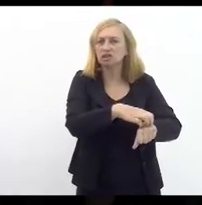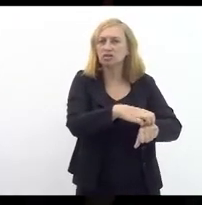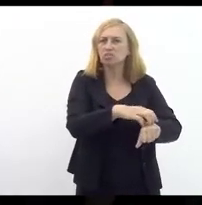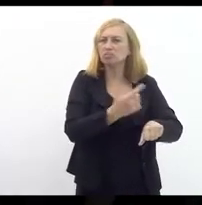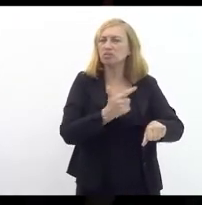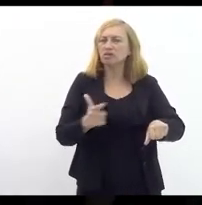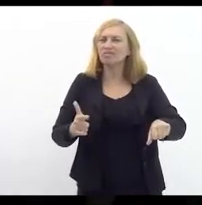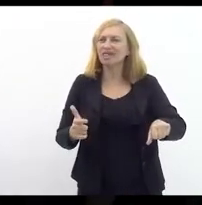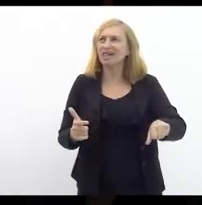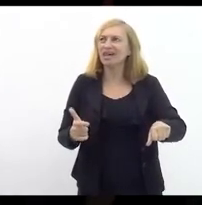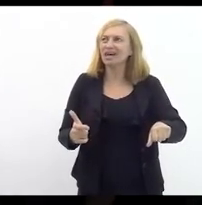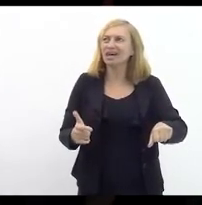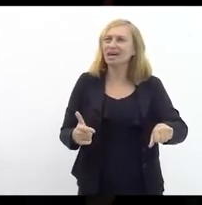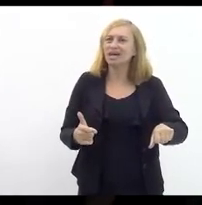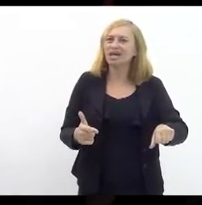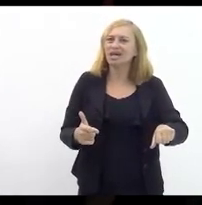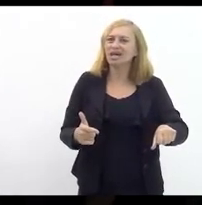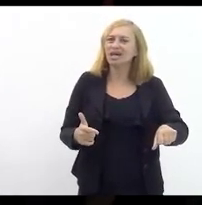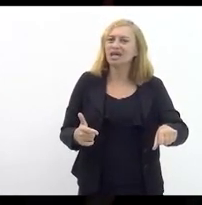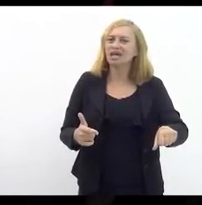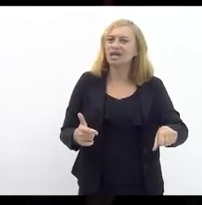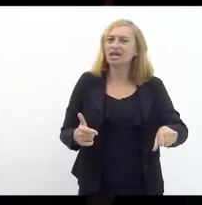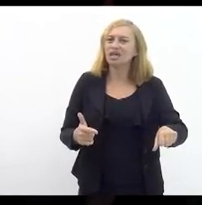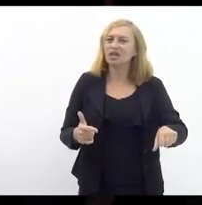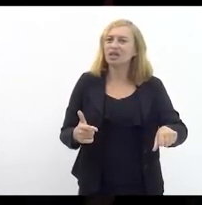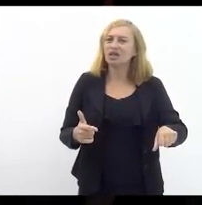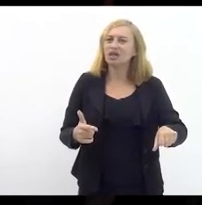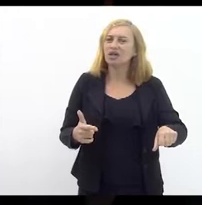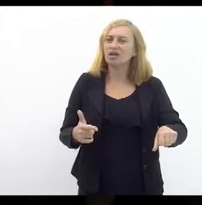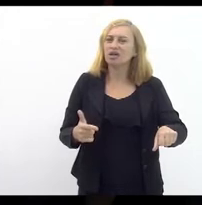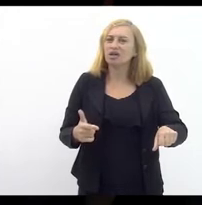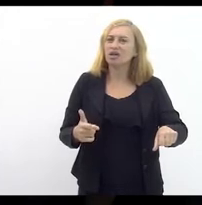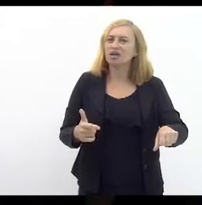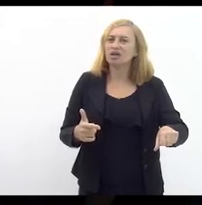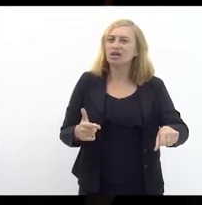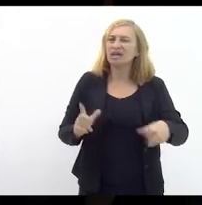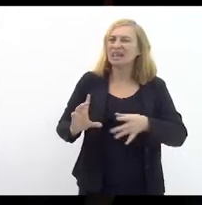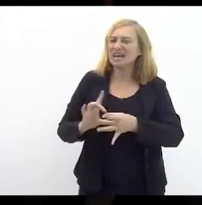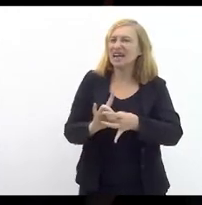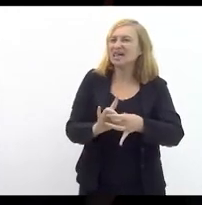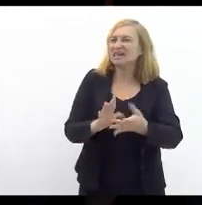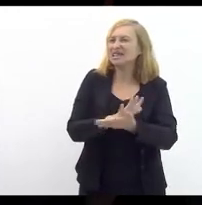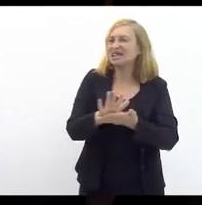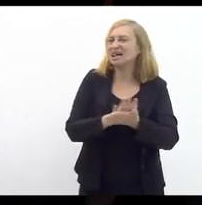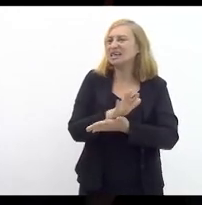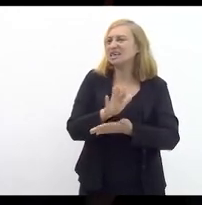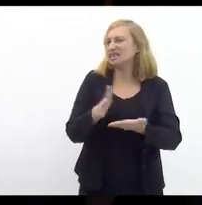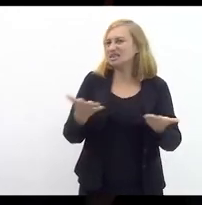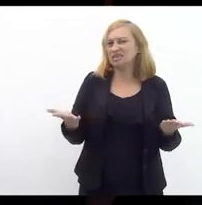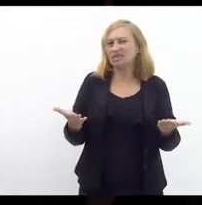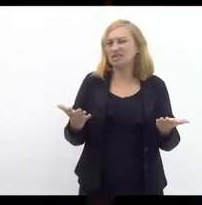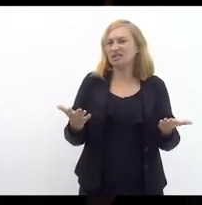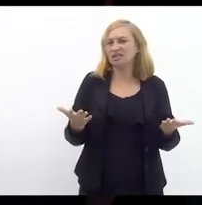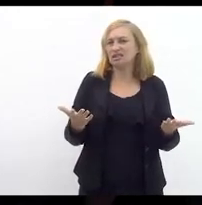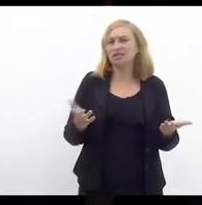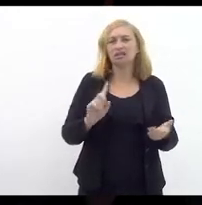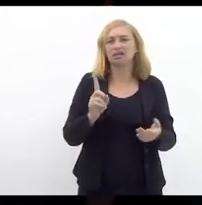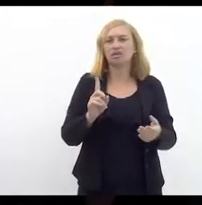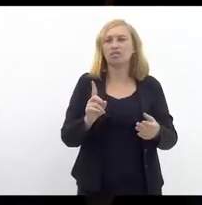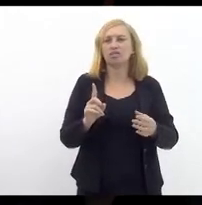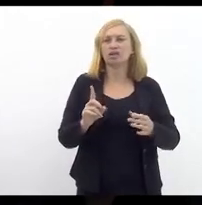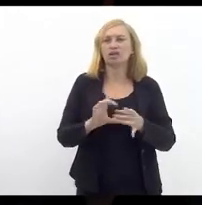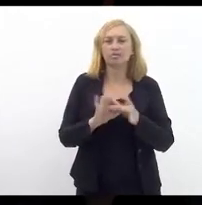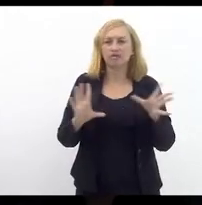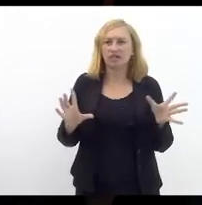nenhuma incidência sobre a gestão da Central de Logística? Não tem nenhuma incidência? Não, ela é autônoma. Uhum. Ela funciona, mas ela,